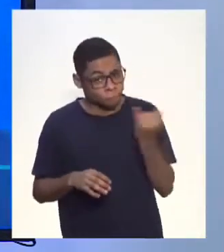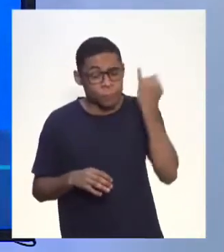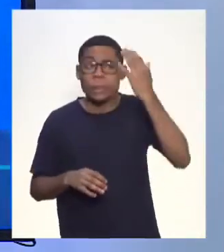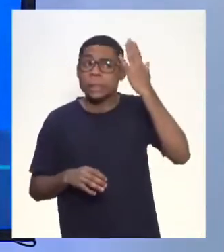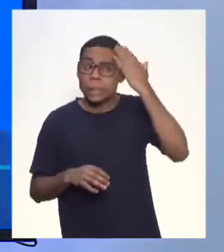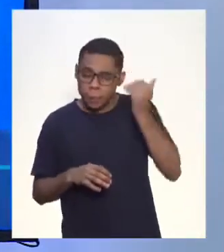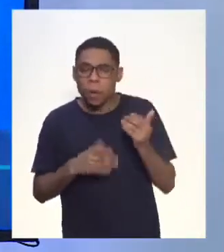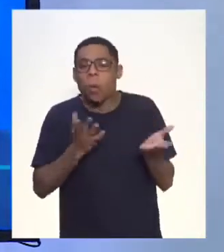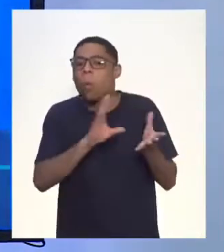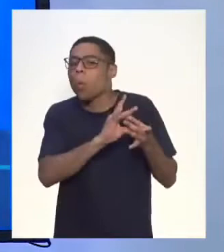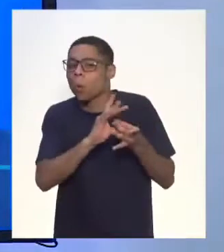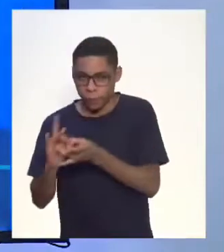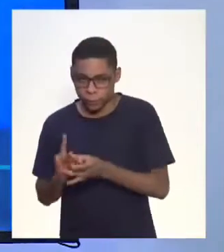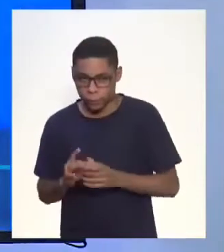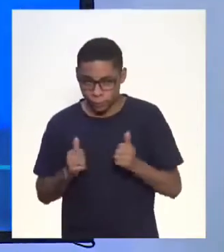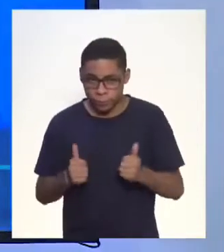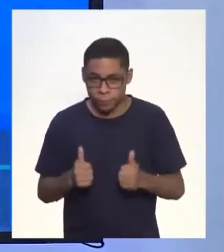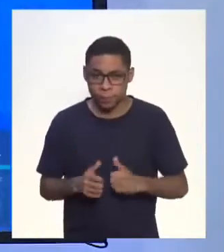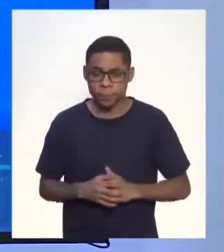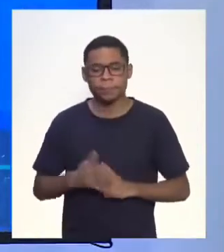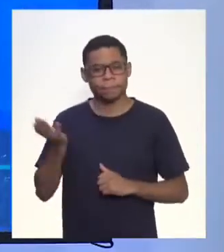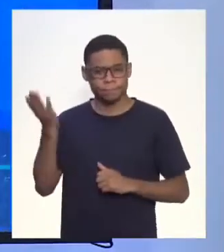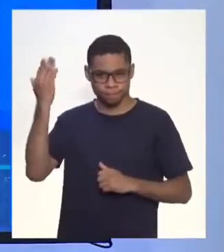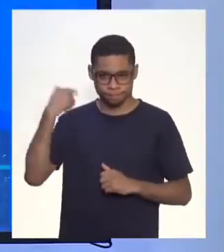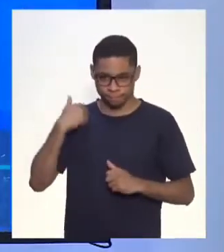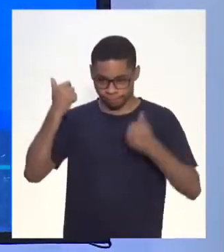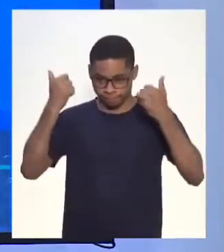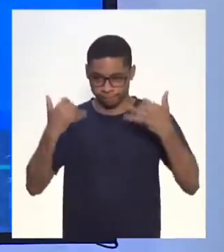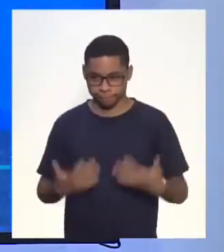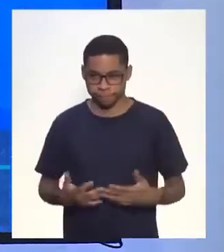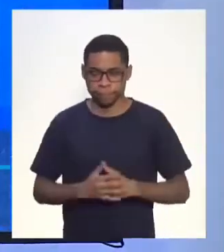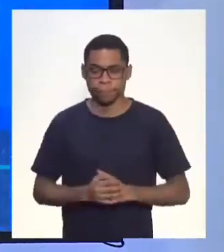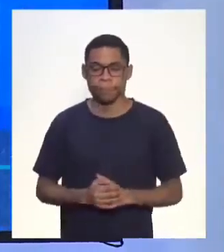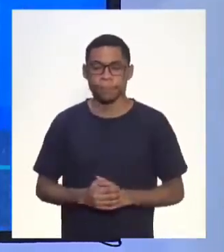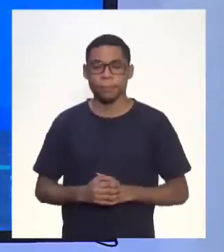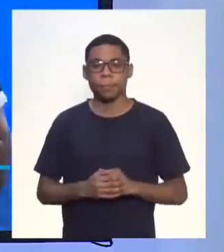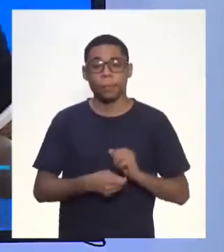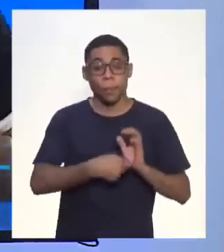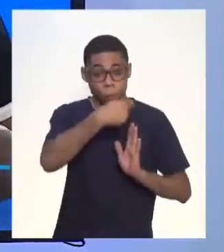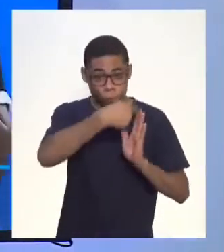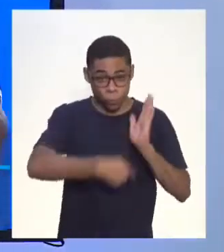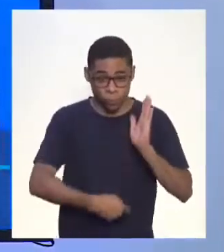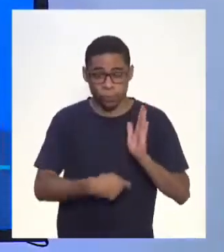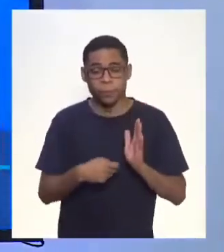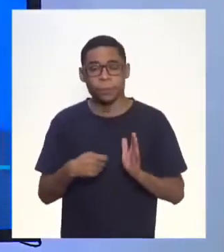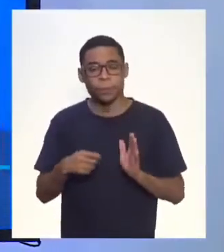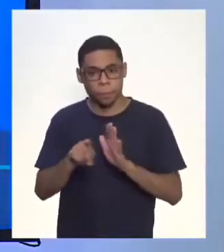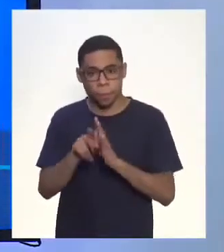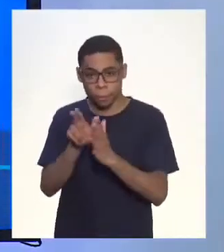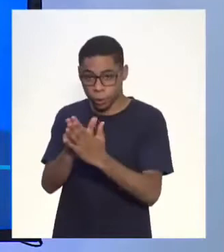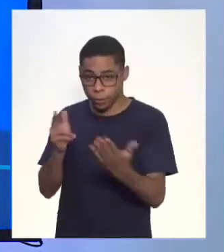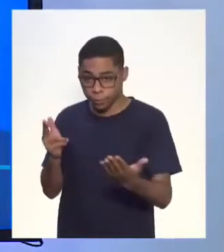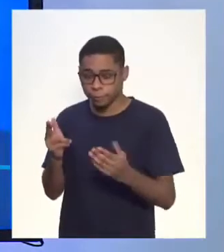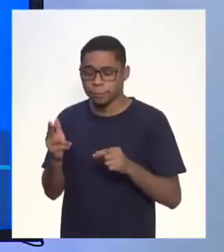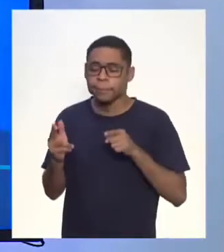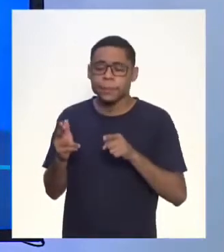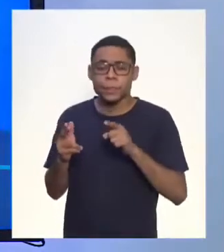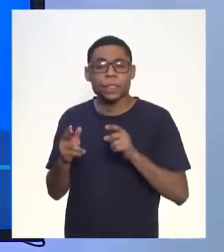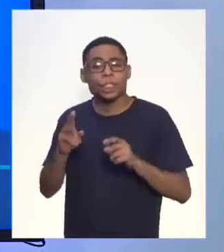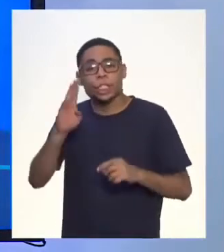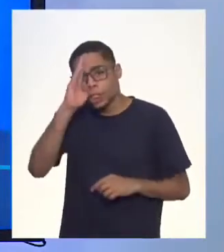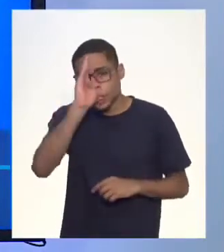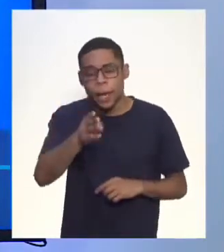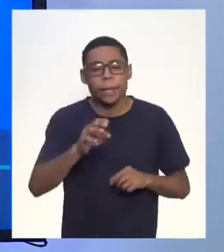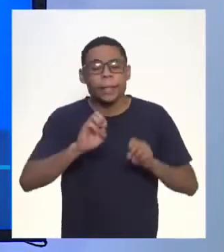contexto. Então, vamos lá. Como mencionei, o texto jornalístico, direto, ele usa já